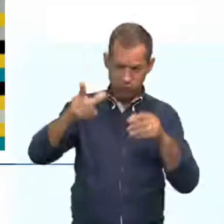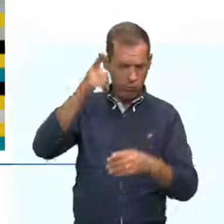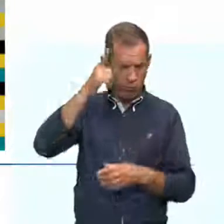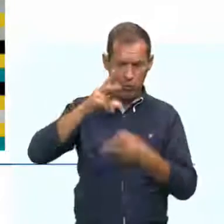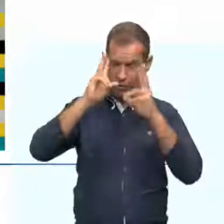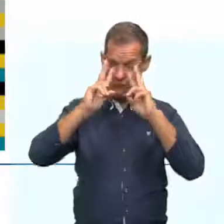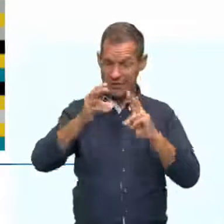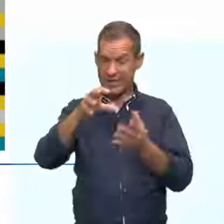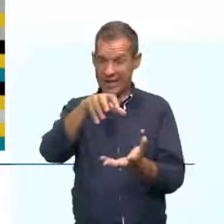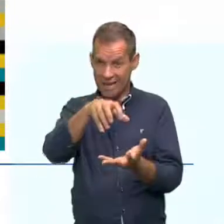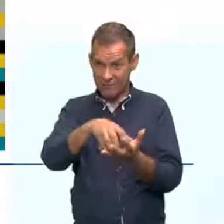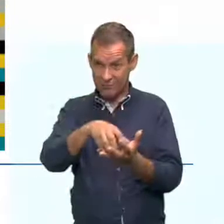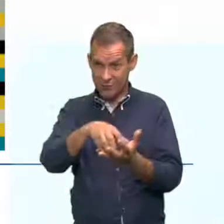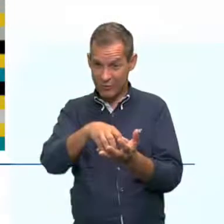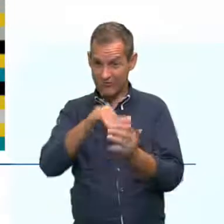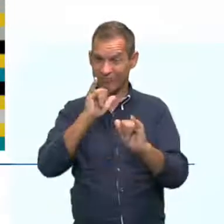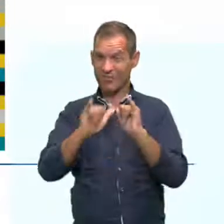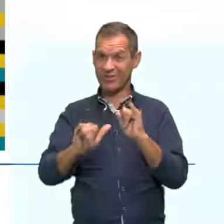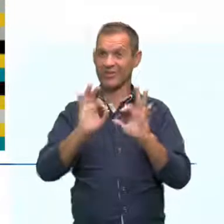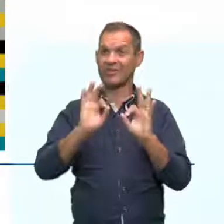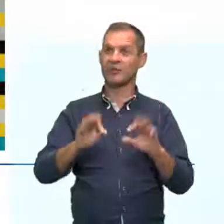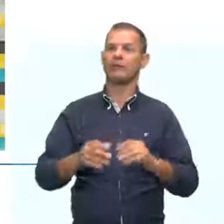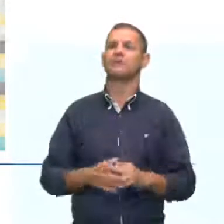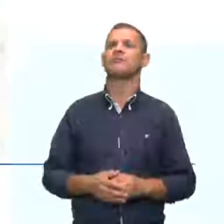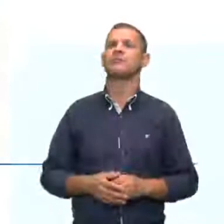conseguir descriptografar essa mensagem.